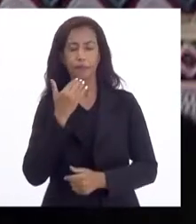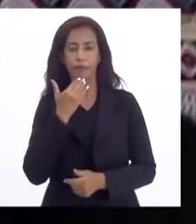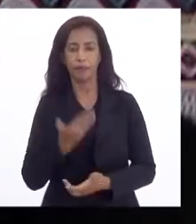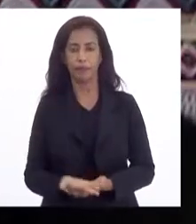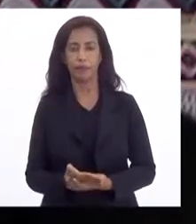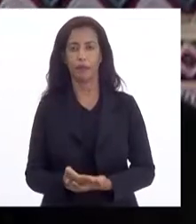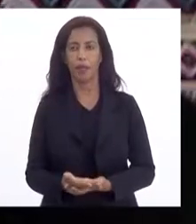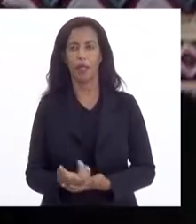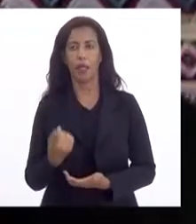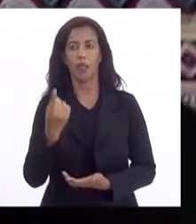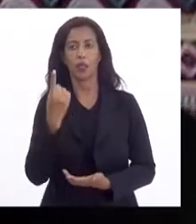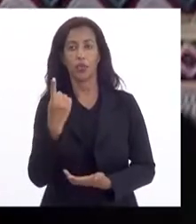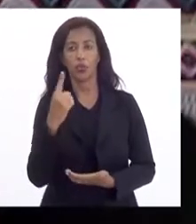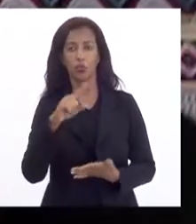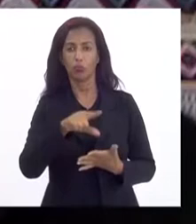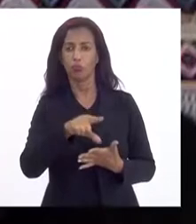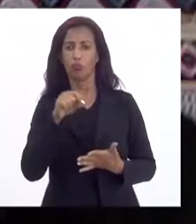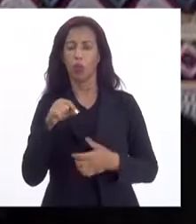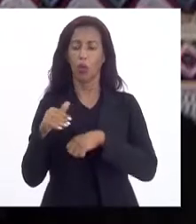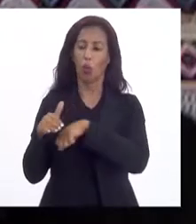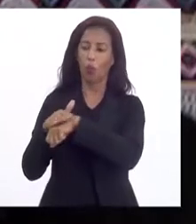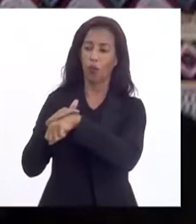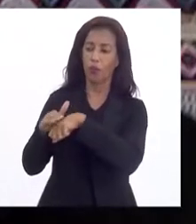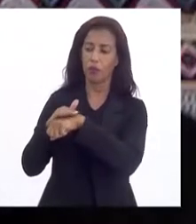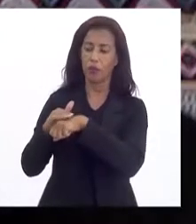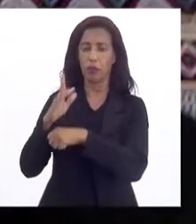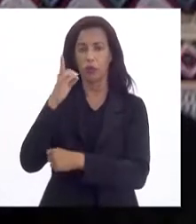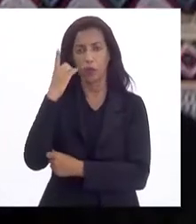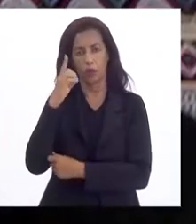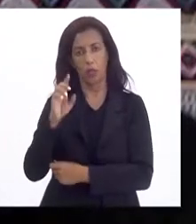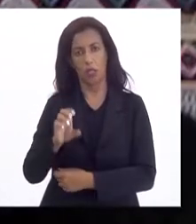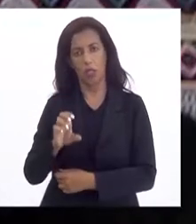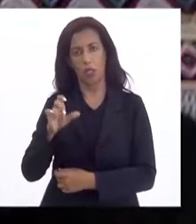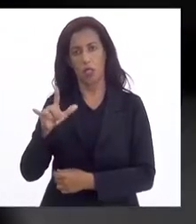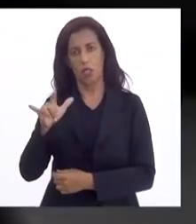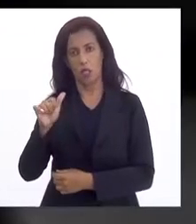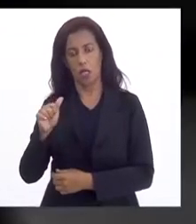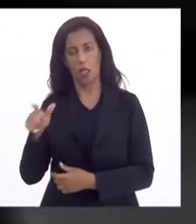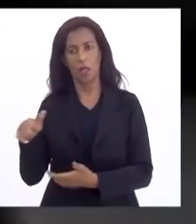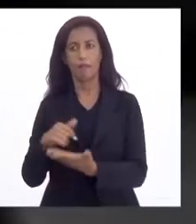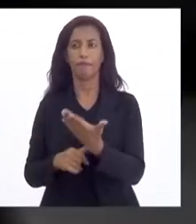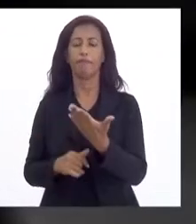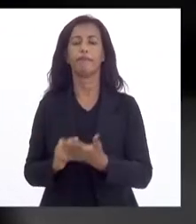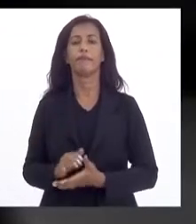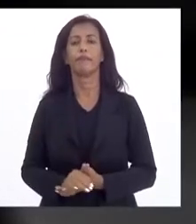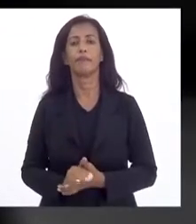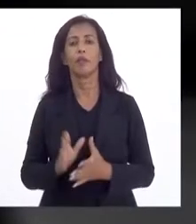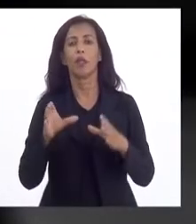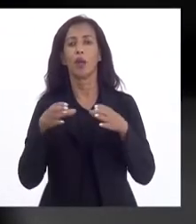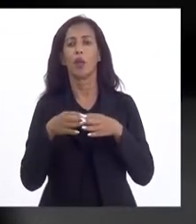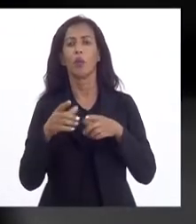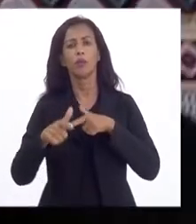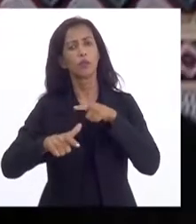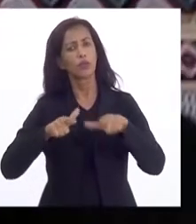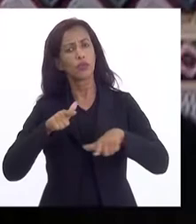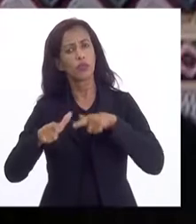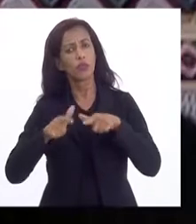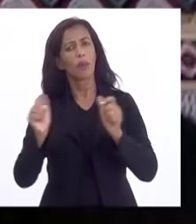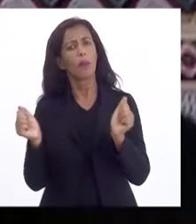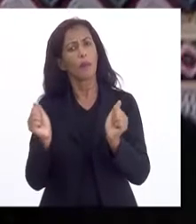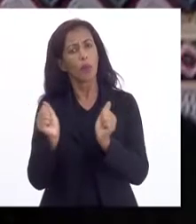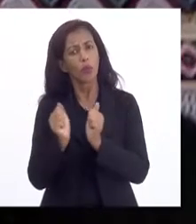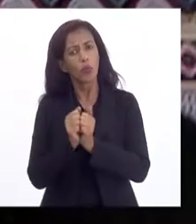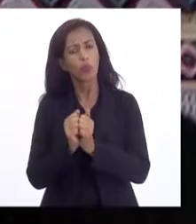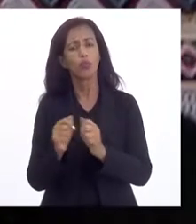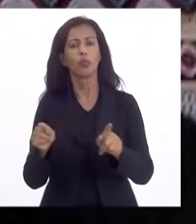um dos elementos da conversa que tive com a deputada Célia Jordão, que a Comissão de Trabalho também possa